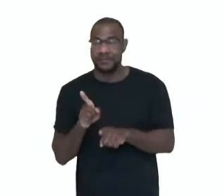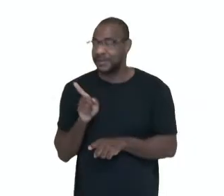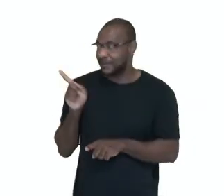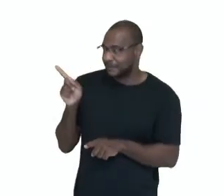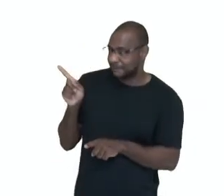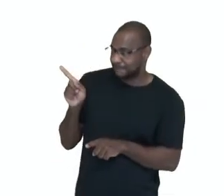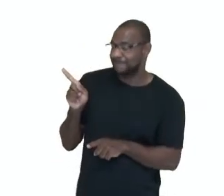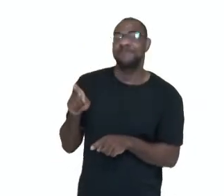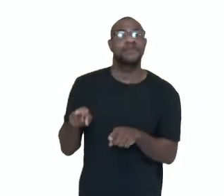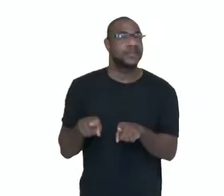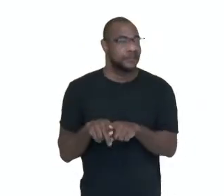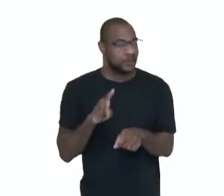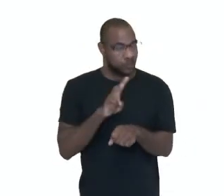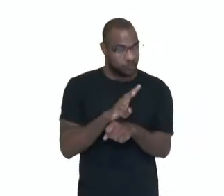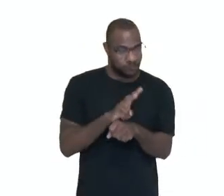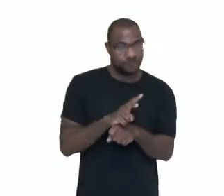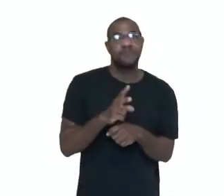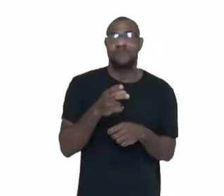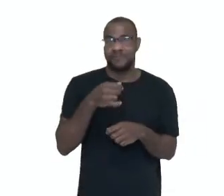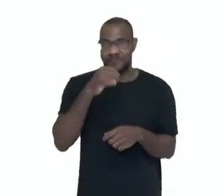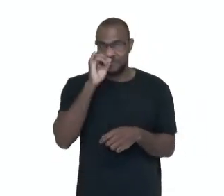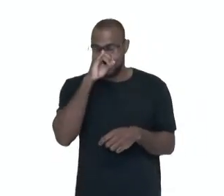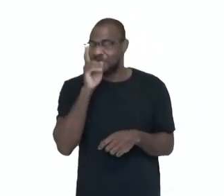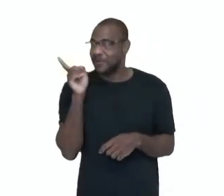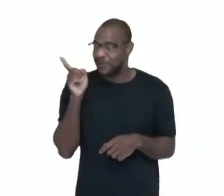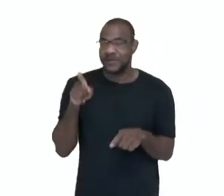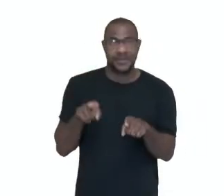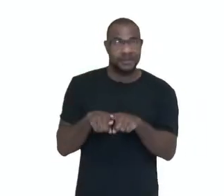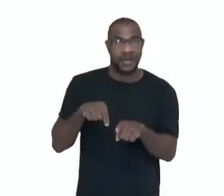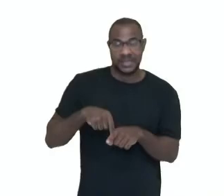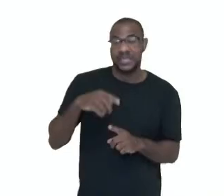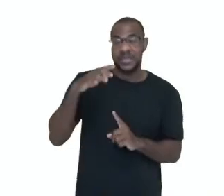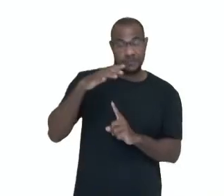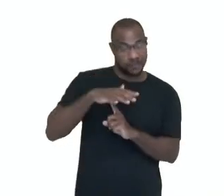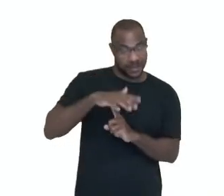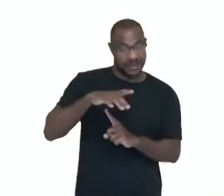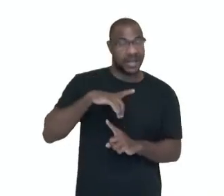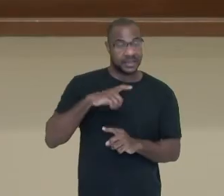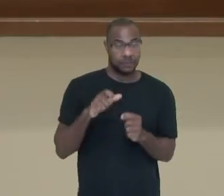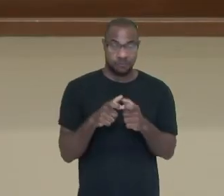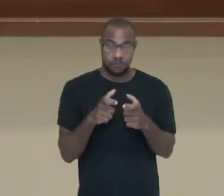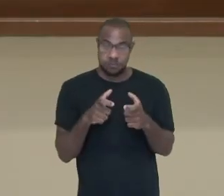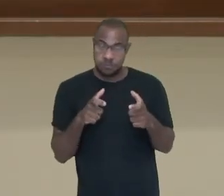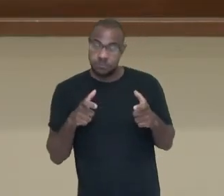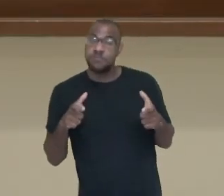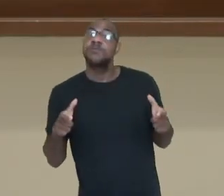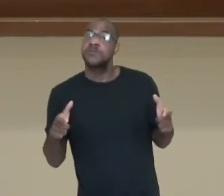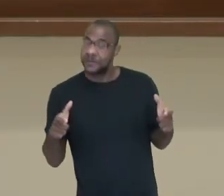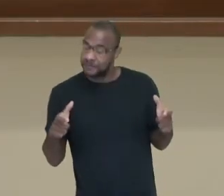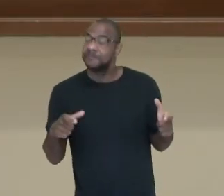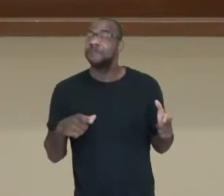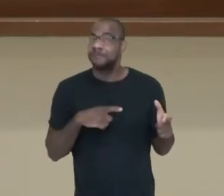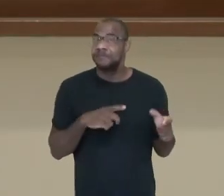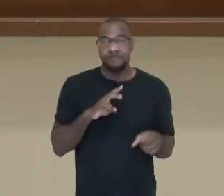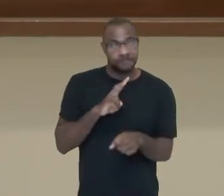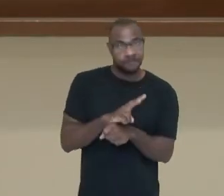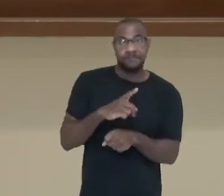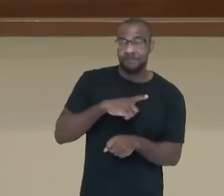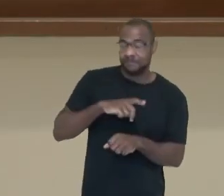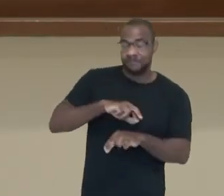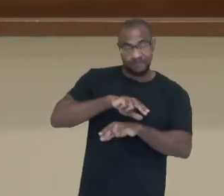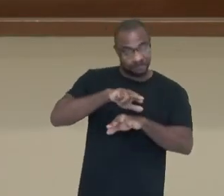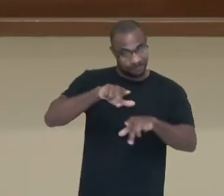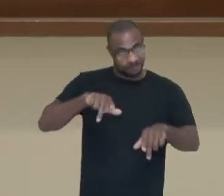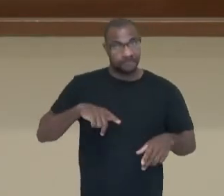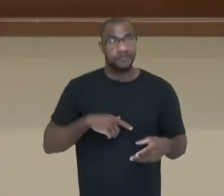representa contingente bem grande, principalmente no nosso estado, e que apresenta-se de maneira bem expressiva.